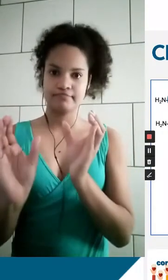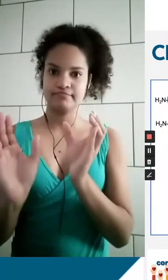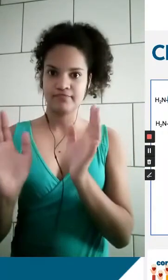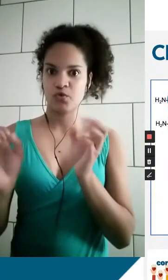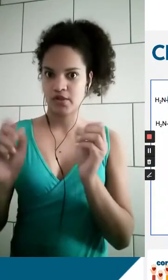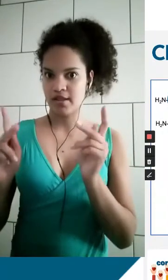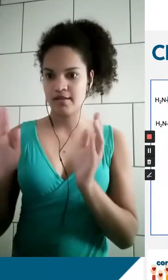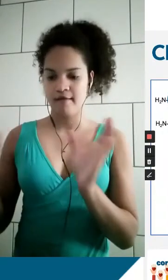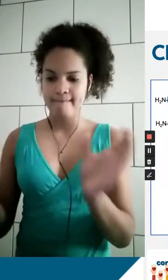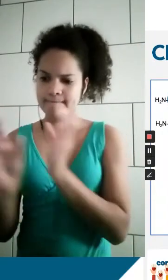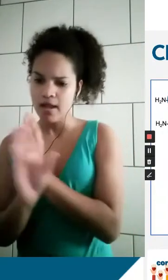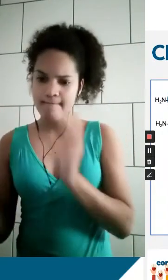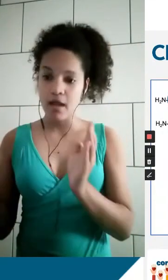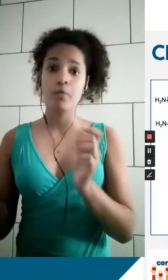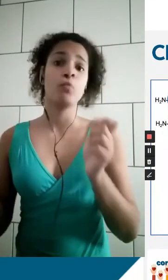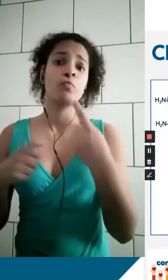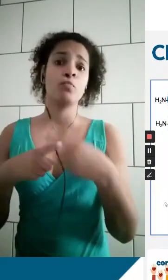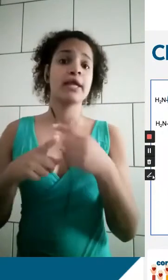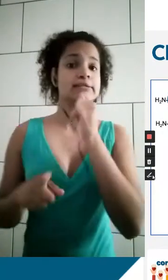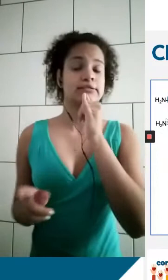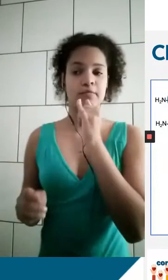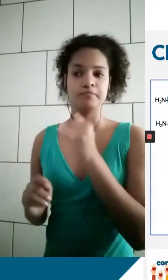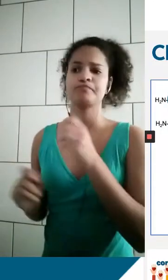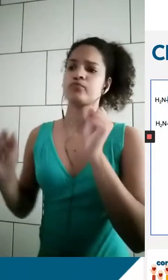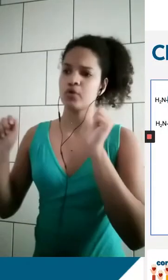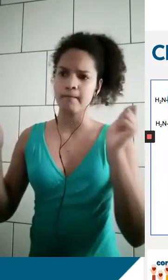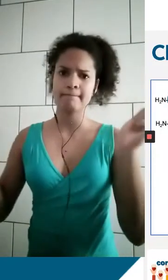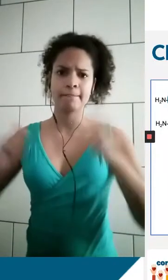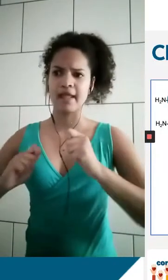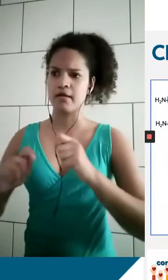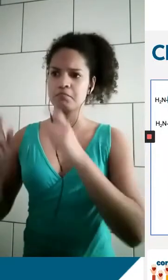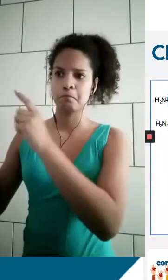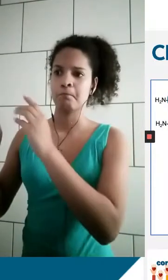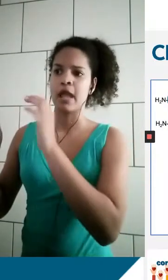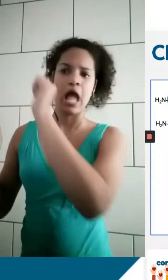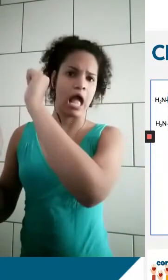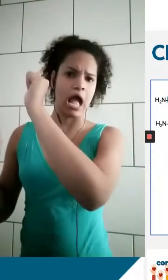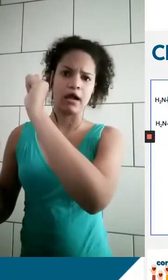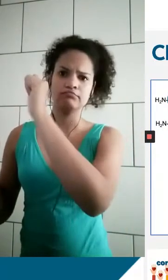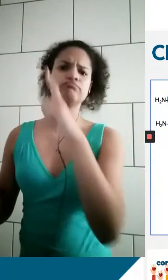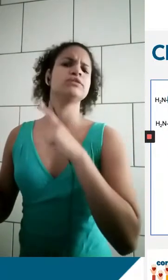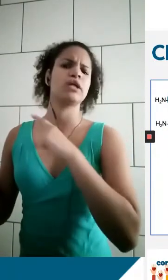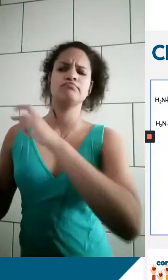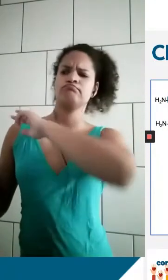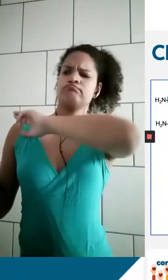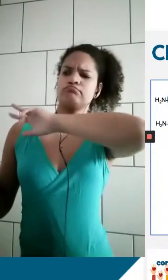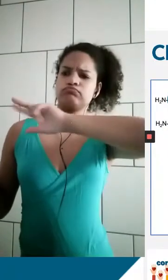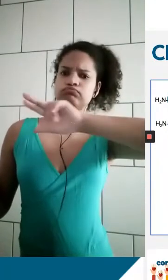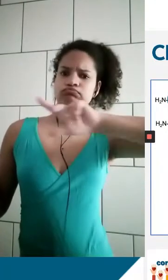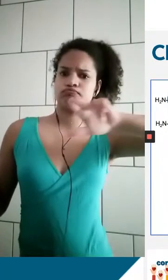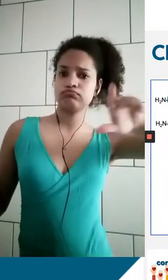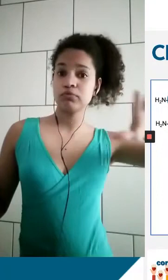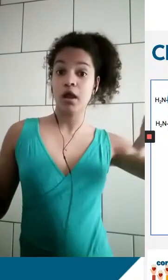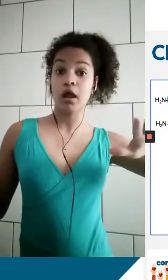a sequência de aminoácidos, porque você pode ter, por exemplo, nessa cadeia A aqui de 21 aminoácidos que formam a insulina,